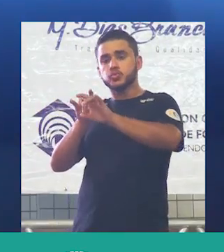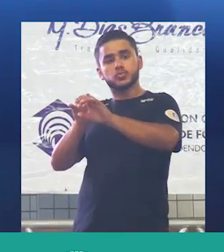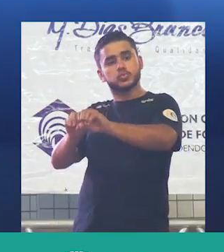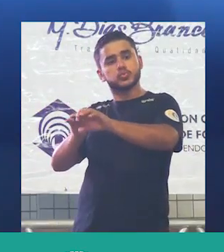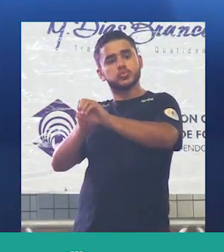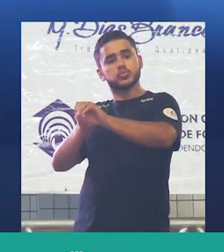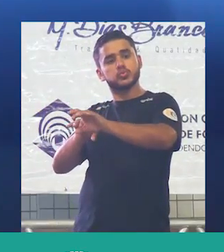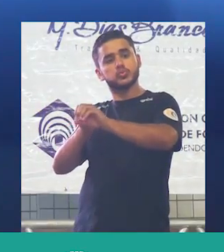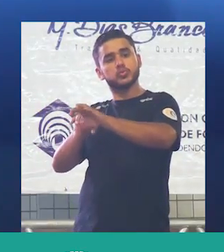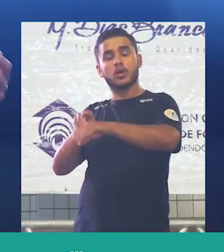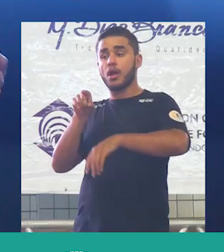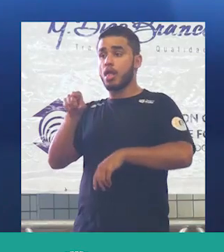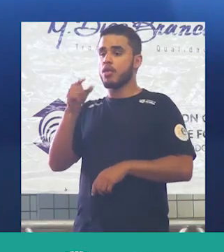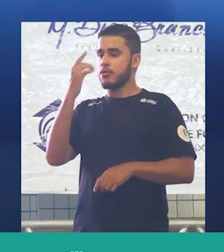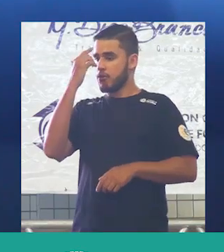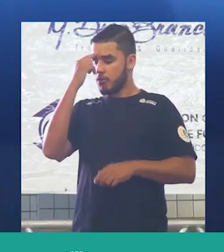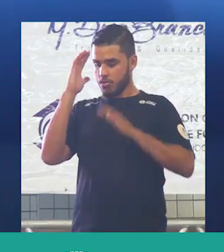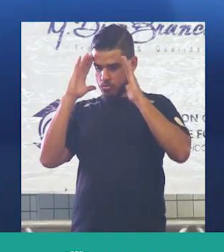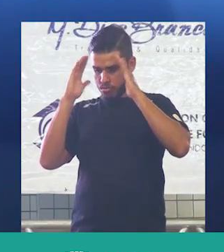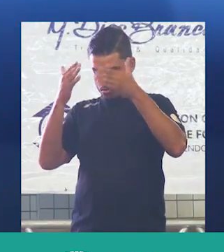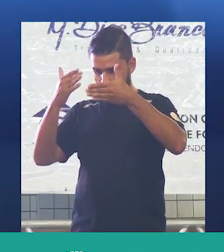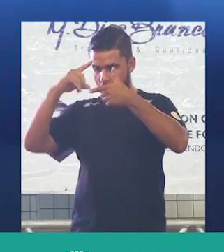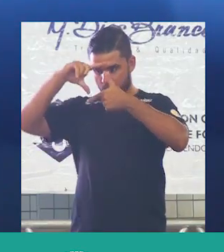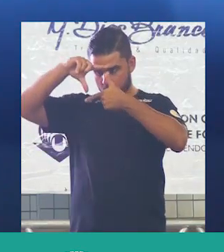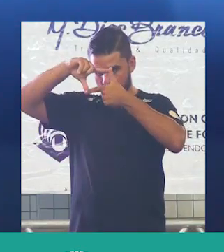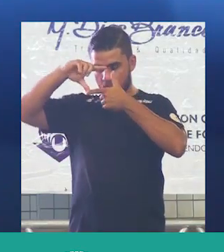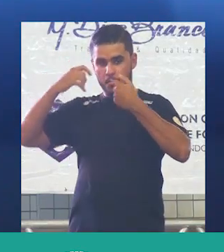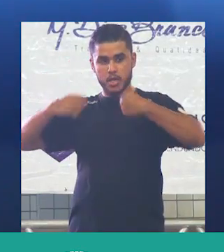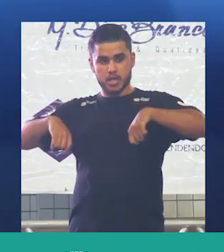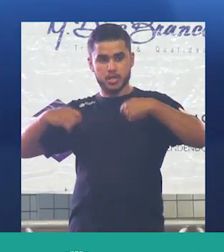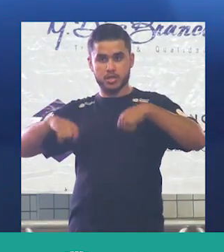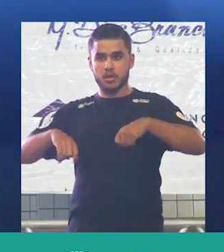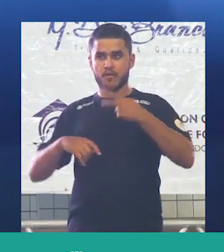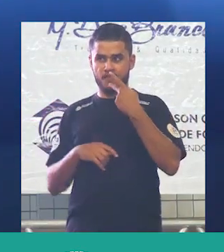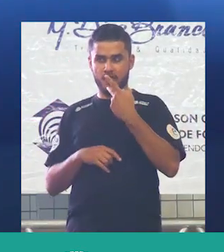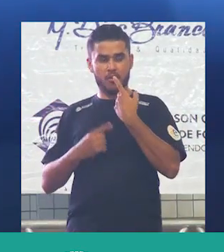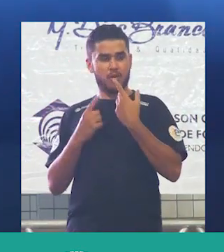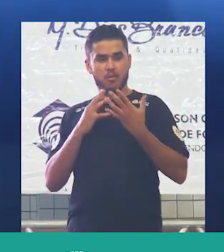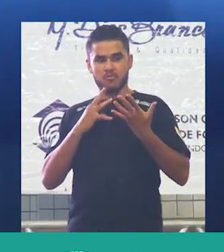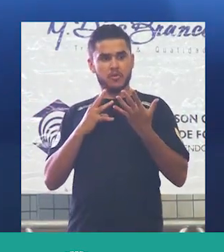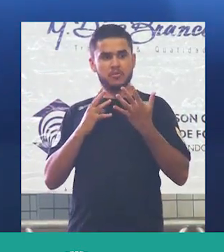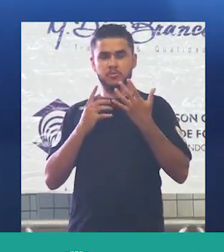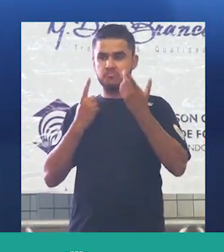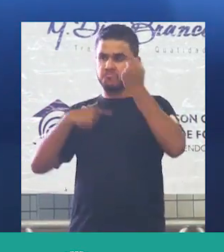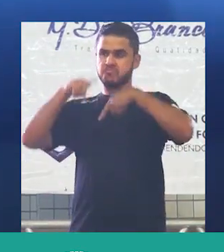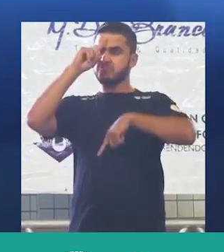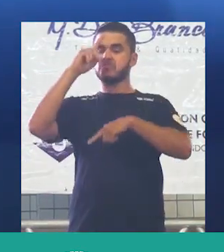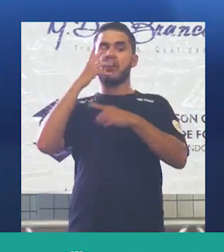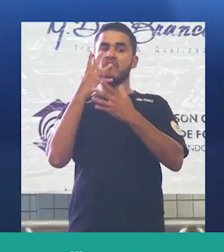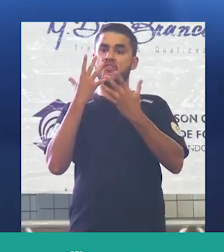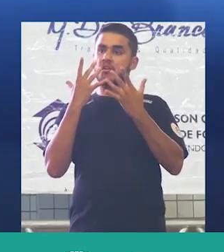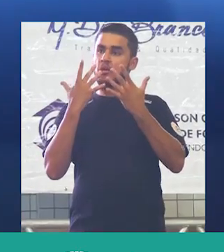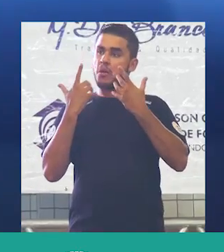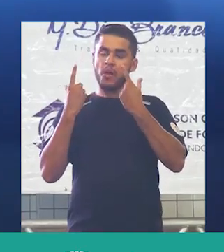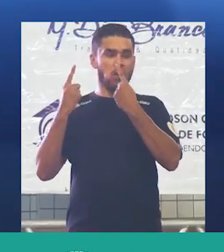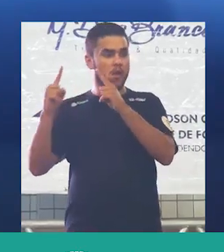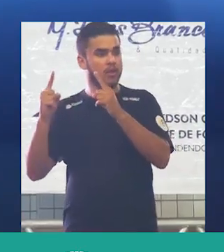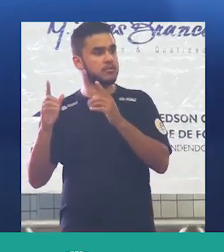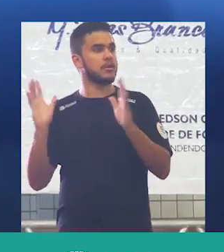doutrinado, o índio vai ser moldado, o índio vai ser ajustado para as